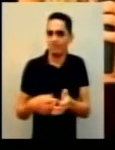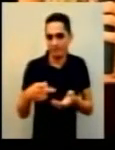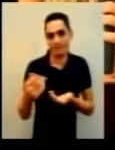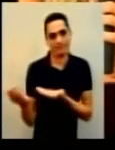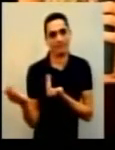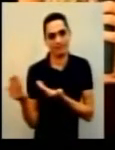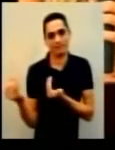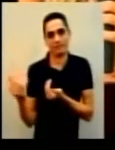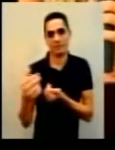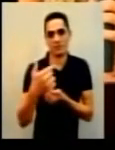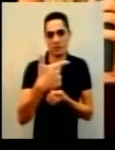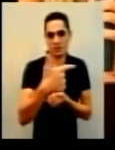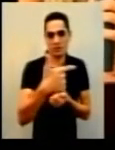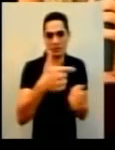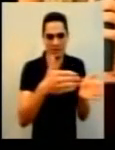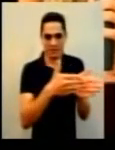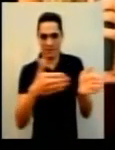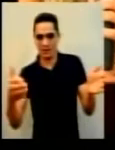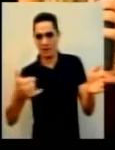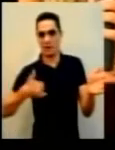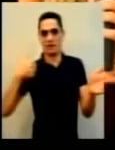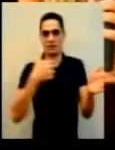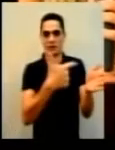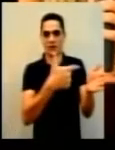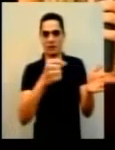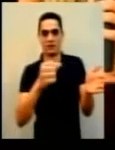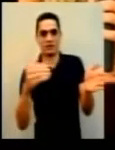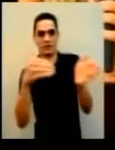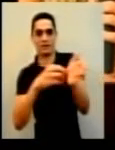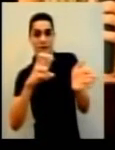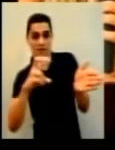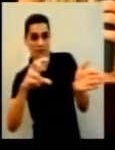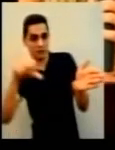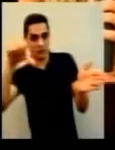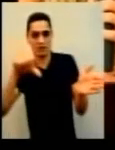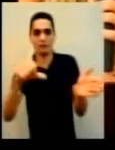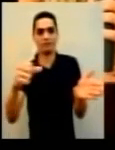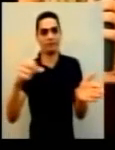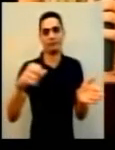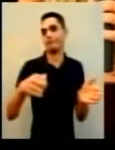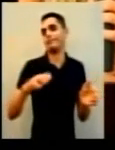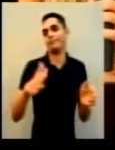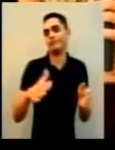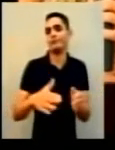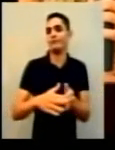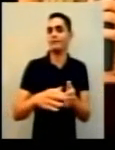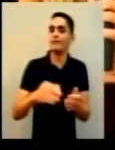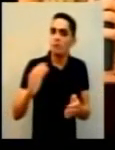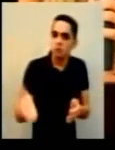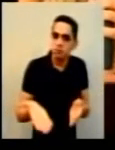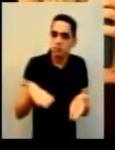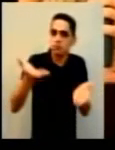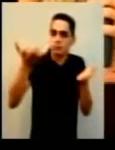20 a 59 anos, e que evoluiu com algum sinal de gravidade, mostrando que essa doença,